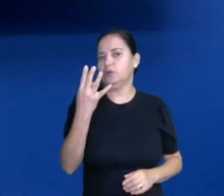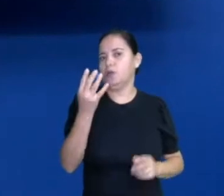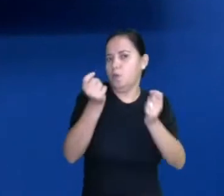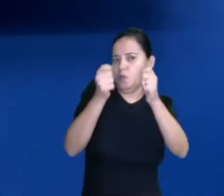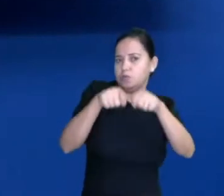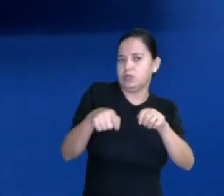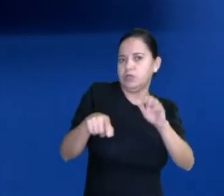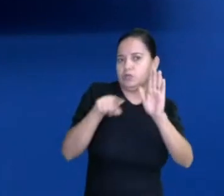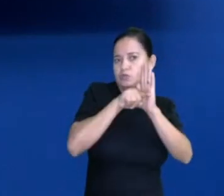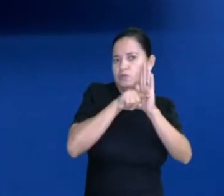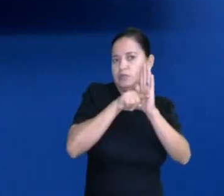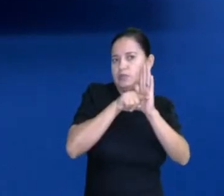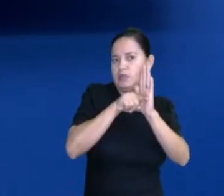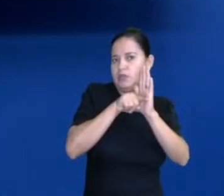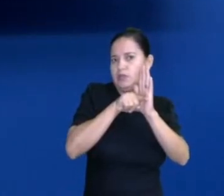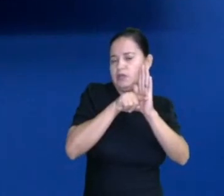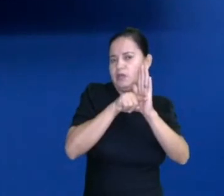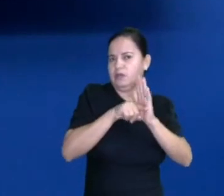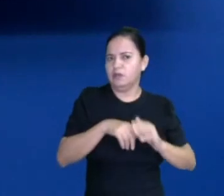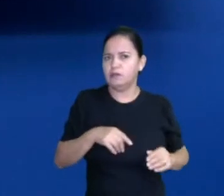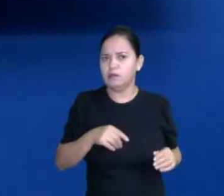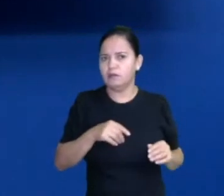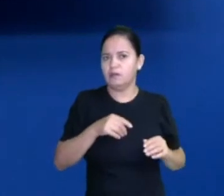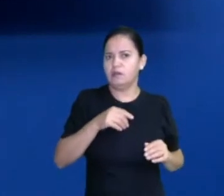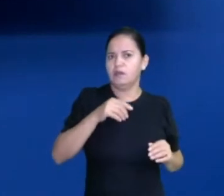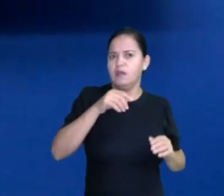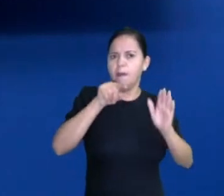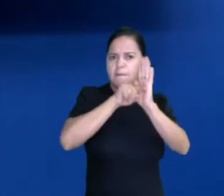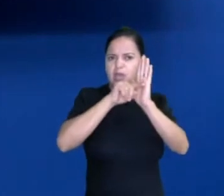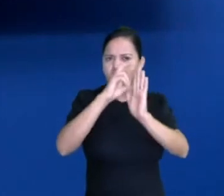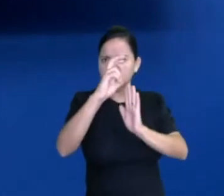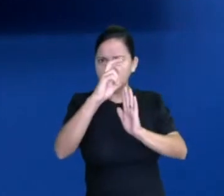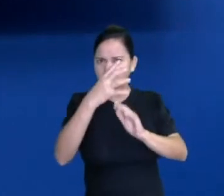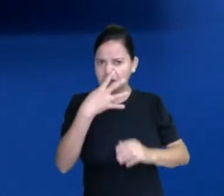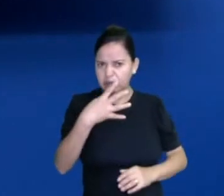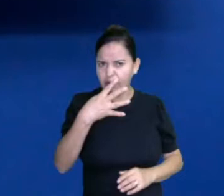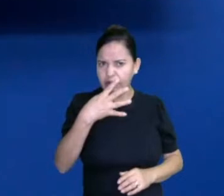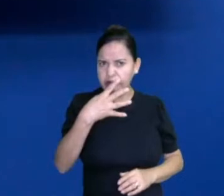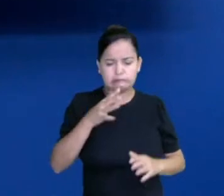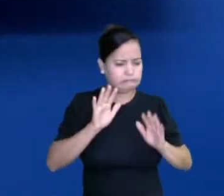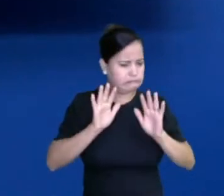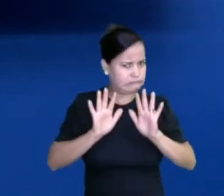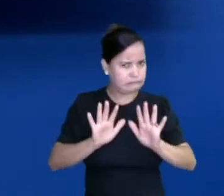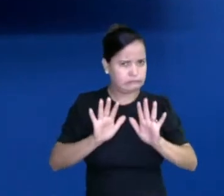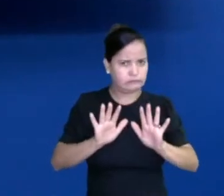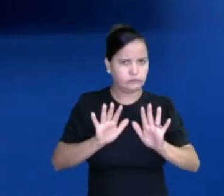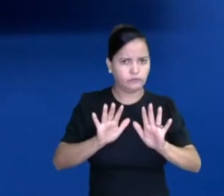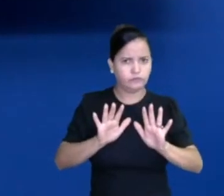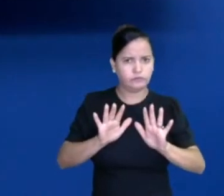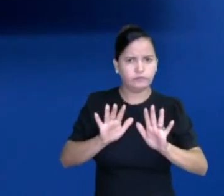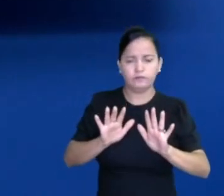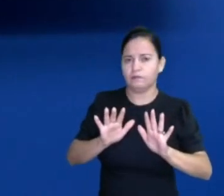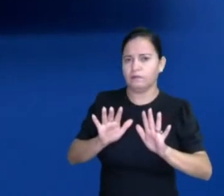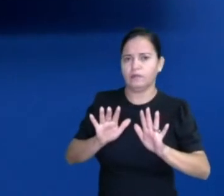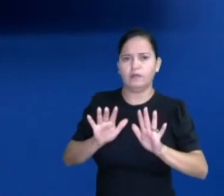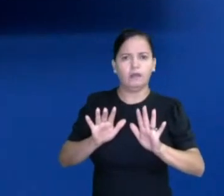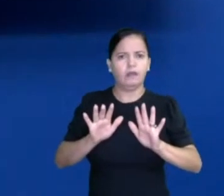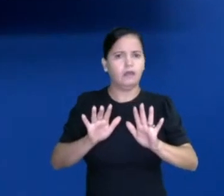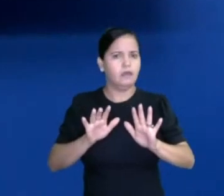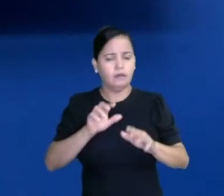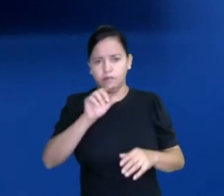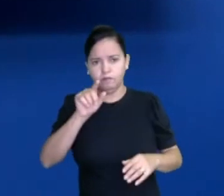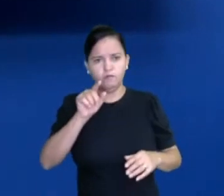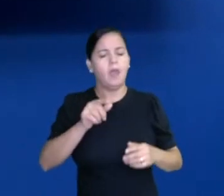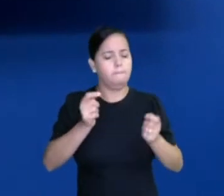subtrair 4, tirar menos 5 de 4, professora? Calma aí. Não bote na sua cabeça que essa conta não é possível